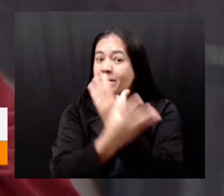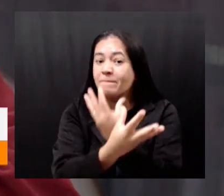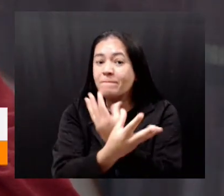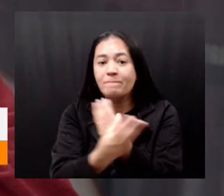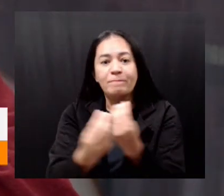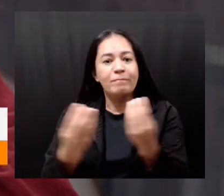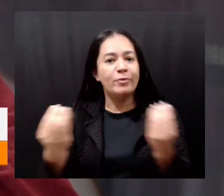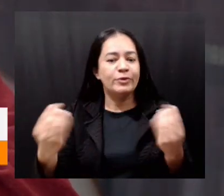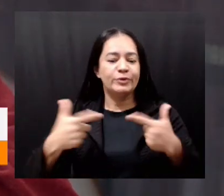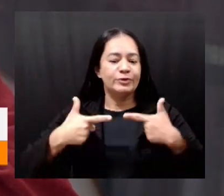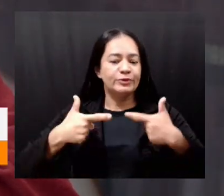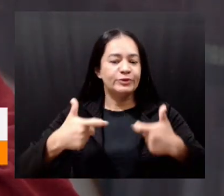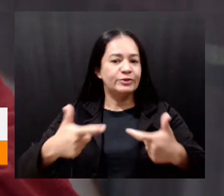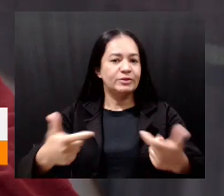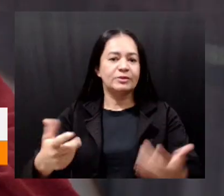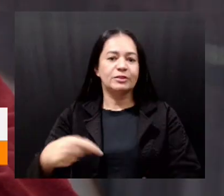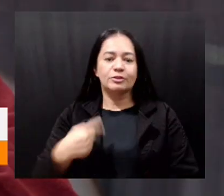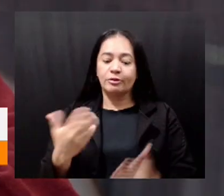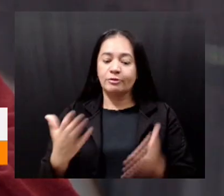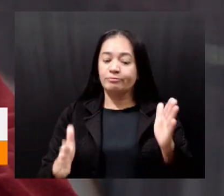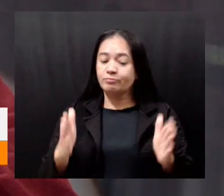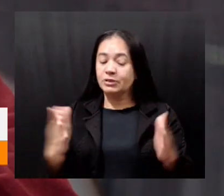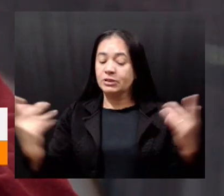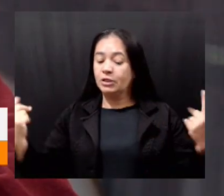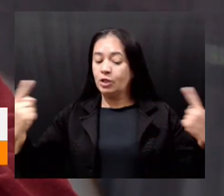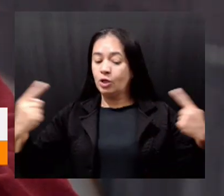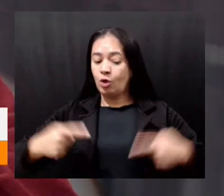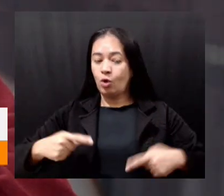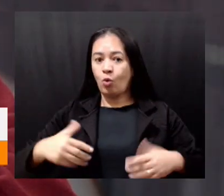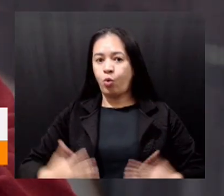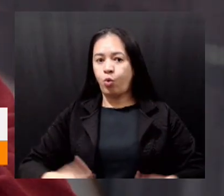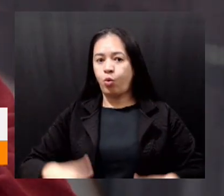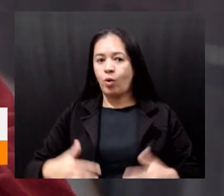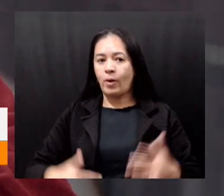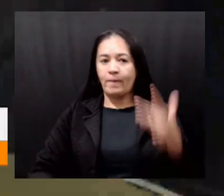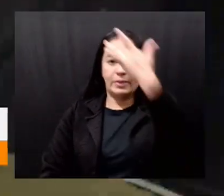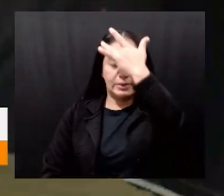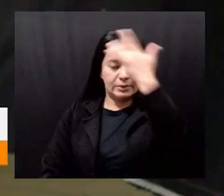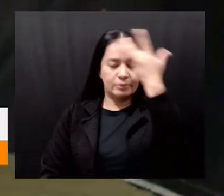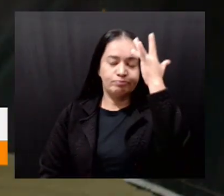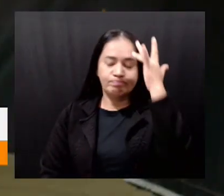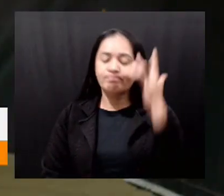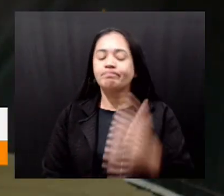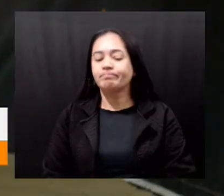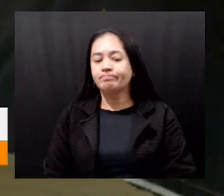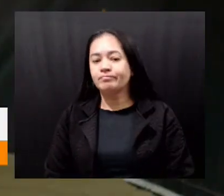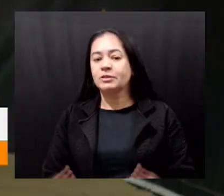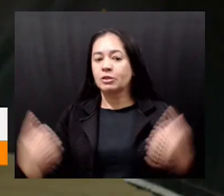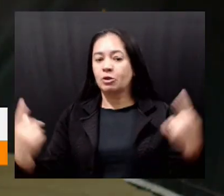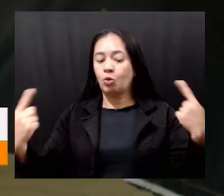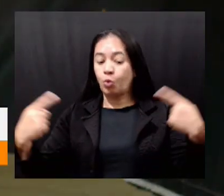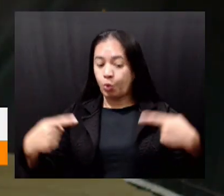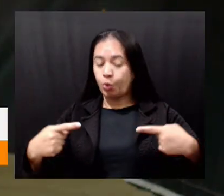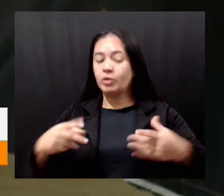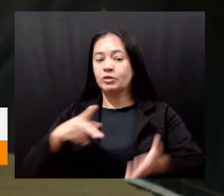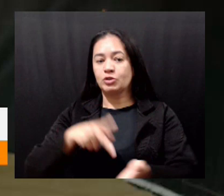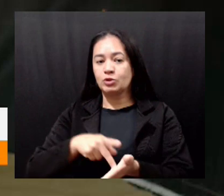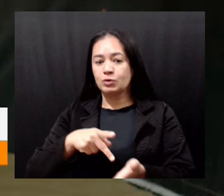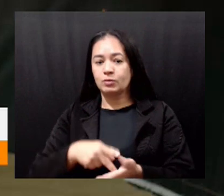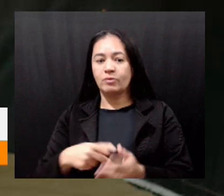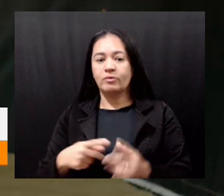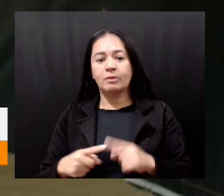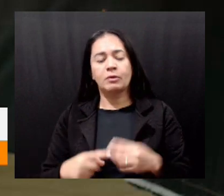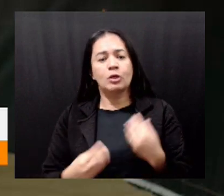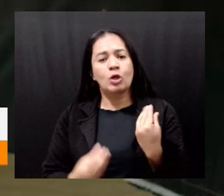assim, bastante desafiadores para a saúde mental. Verdade, são tempos desafiadores mesmo, porque como é que a gente administra,